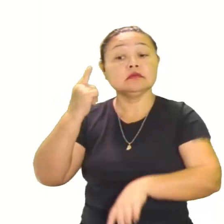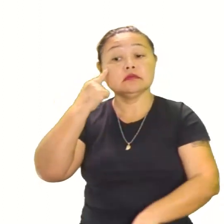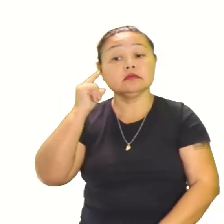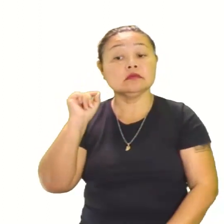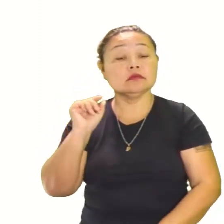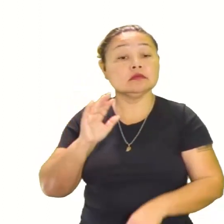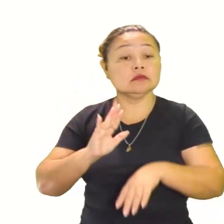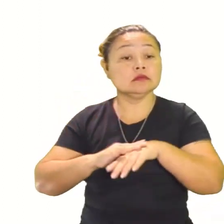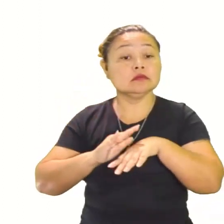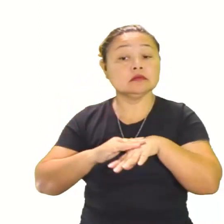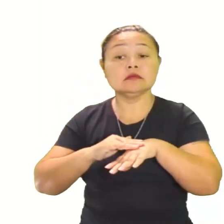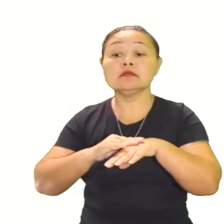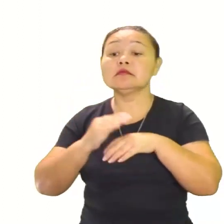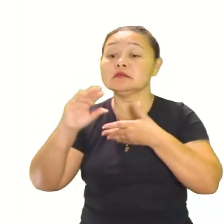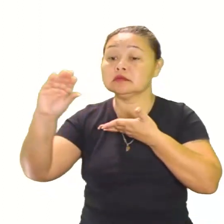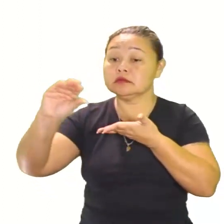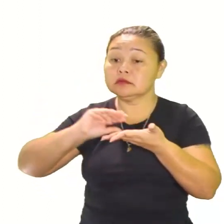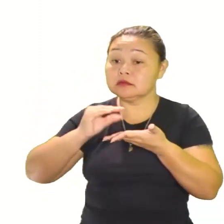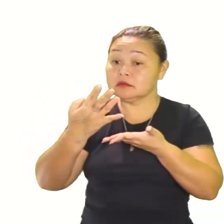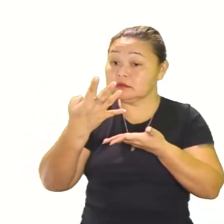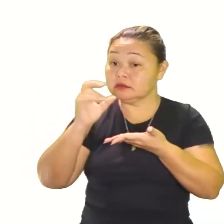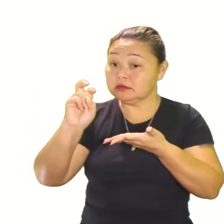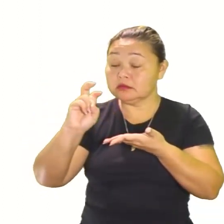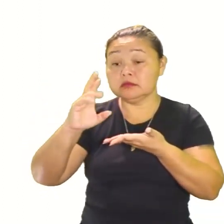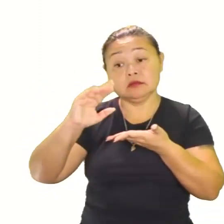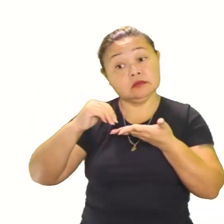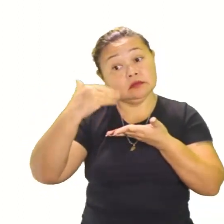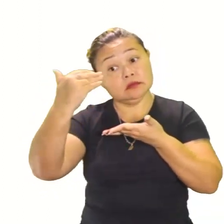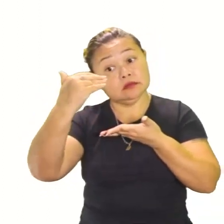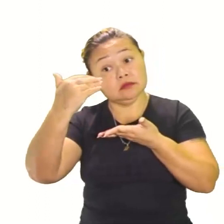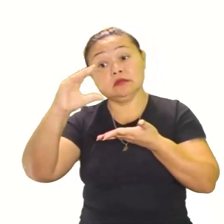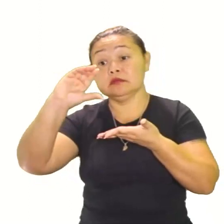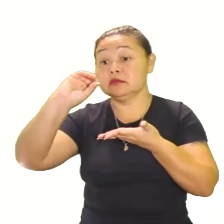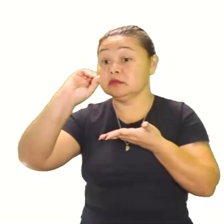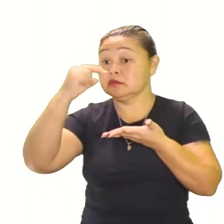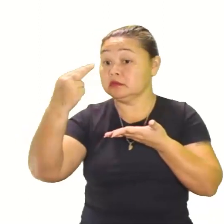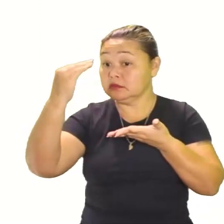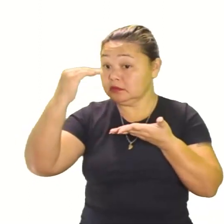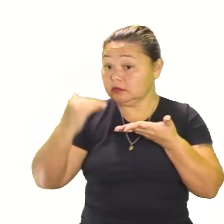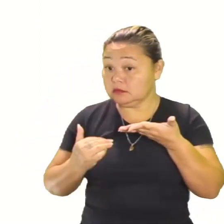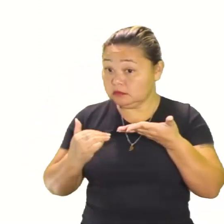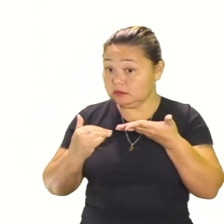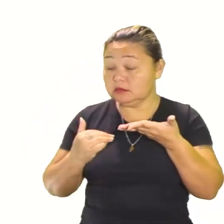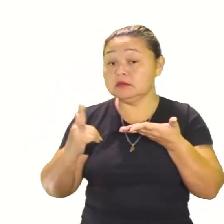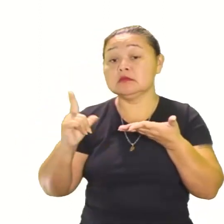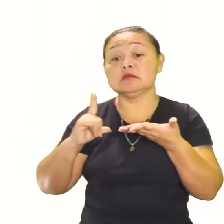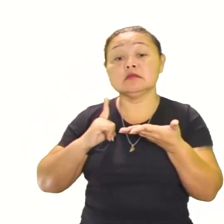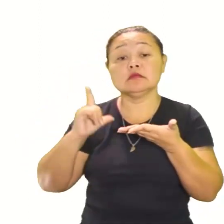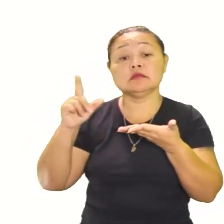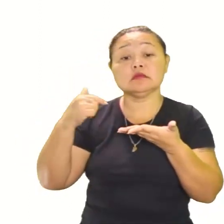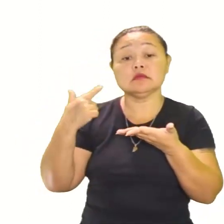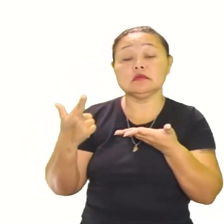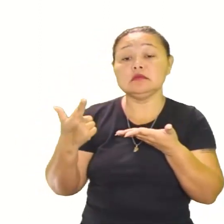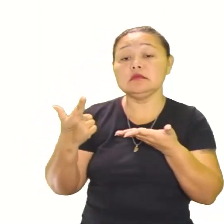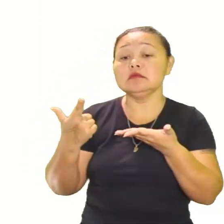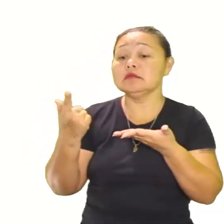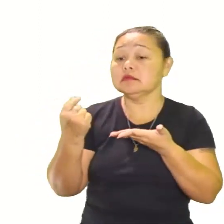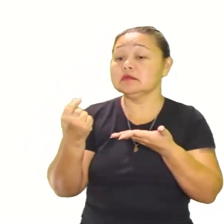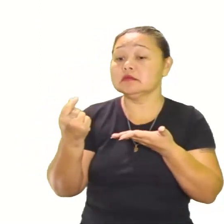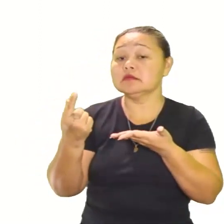pensar o seguinte: esse faturamento, como pode ter sido para mais ou para menos, nós vamos considerar que